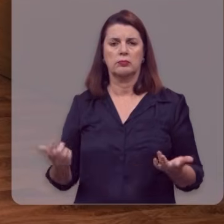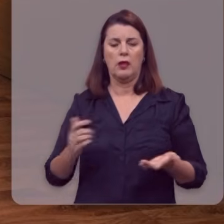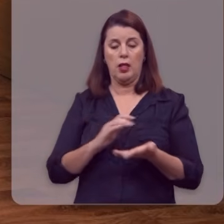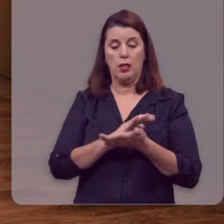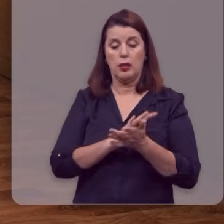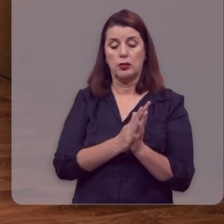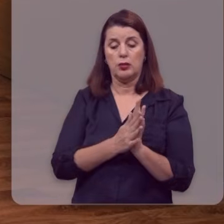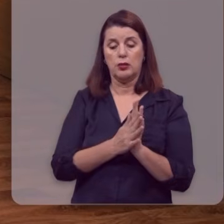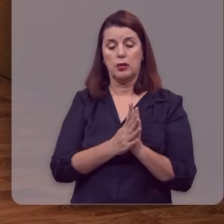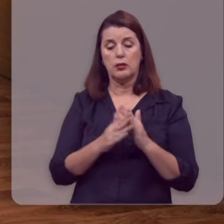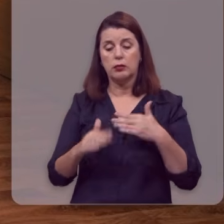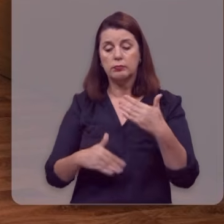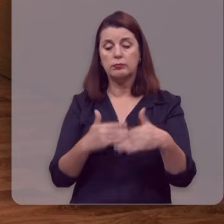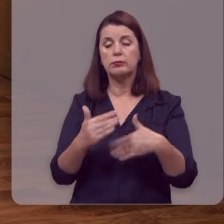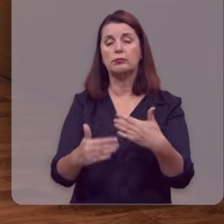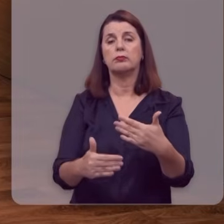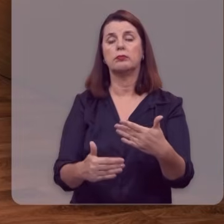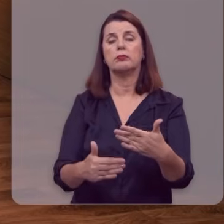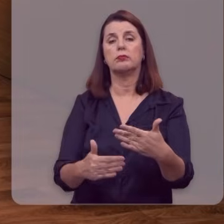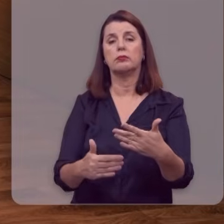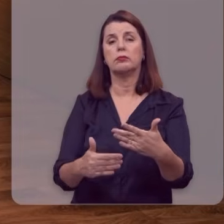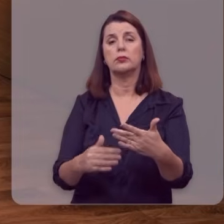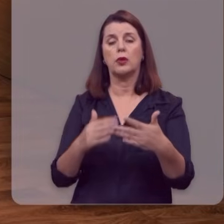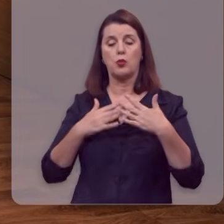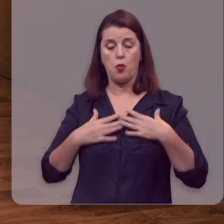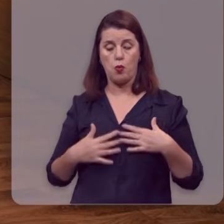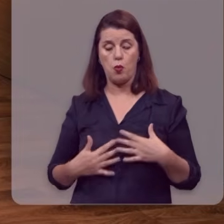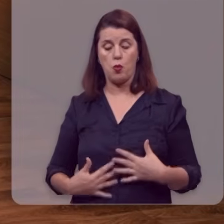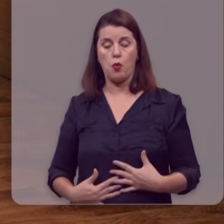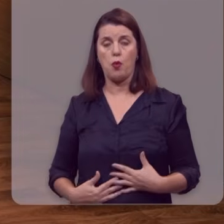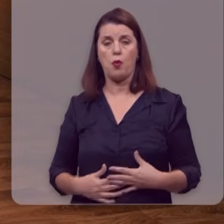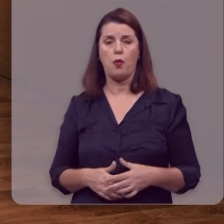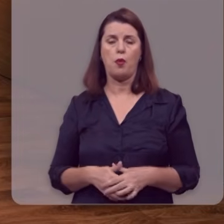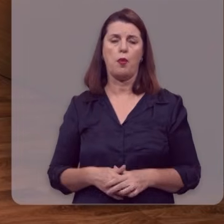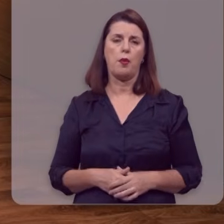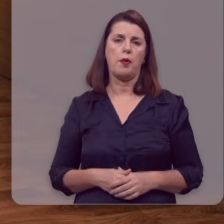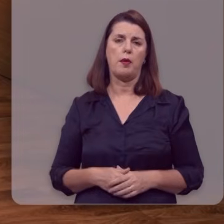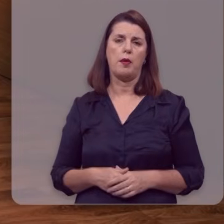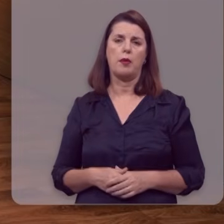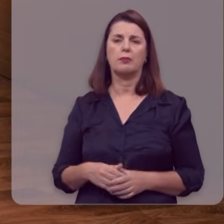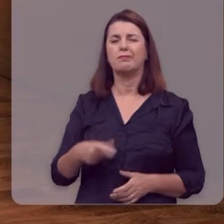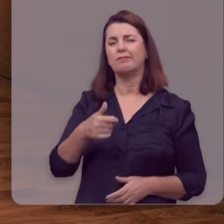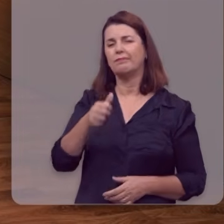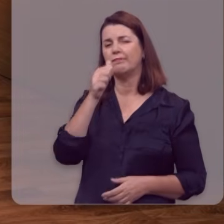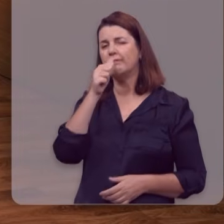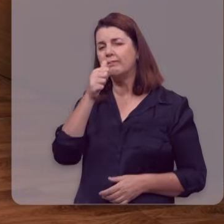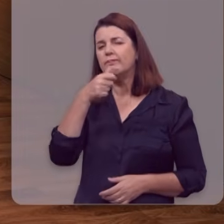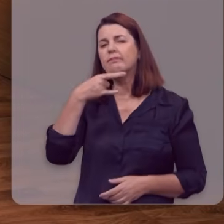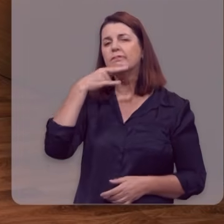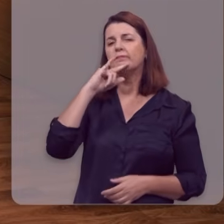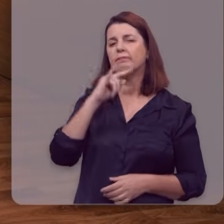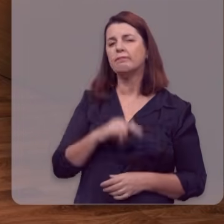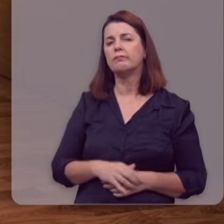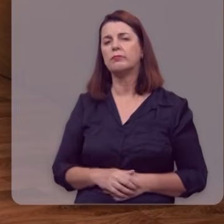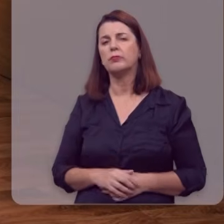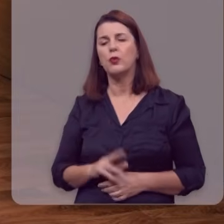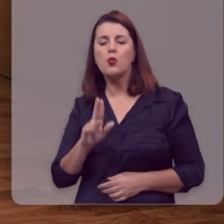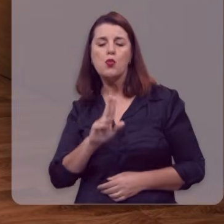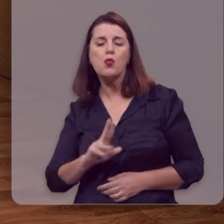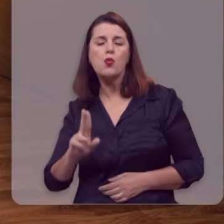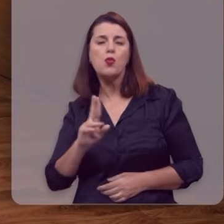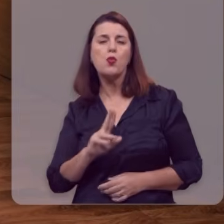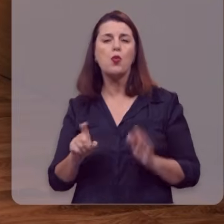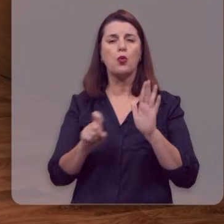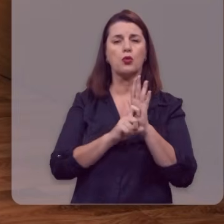à destruição paulatina ou repentina do corpo, com a embriaguez, com o